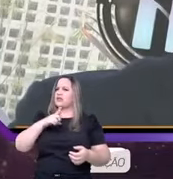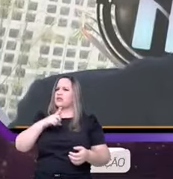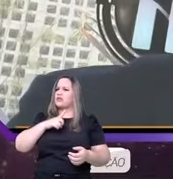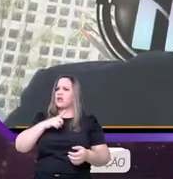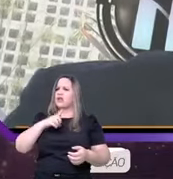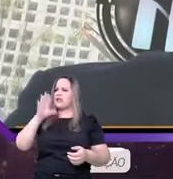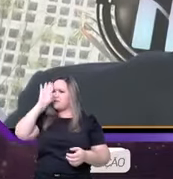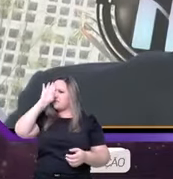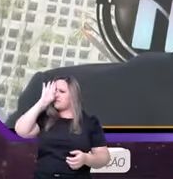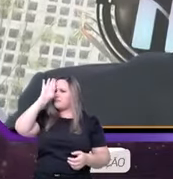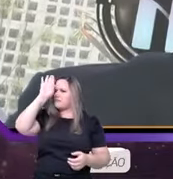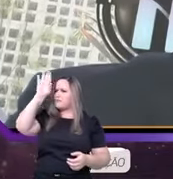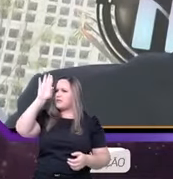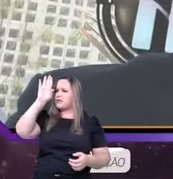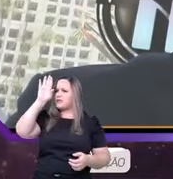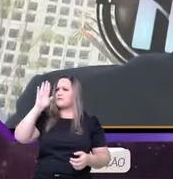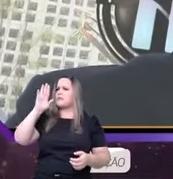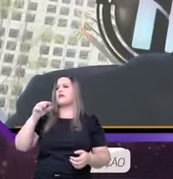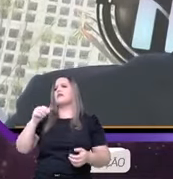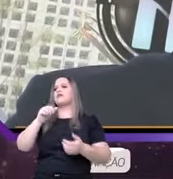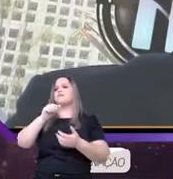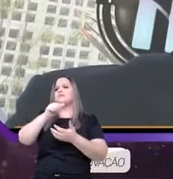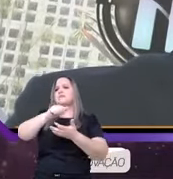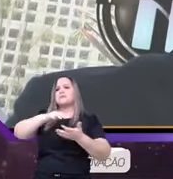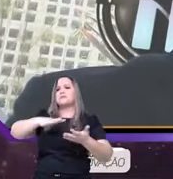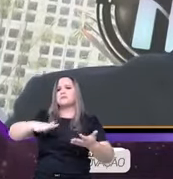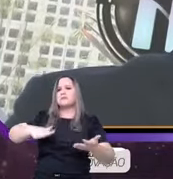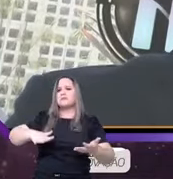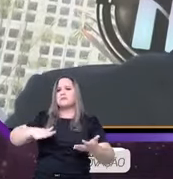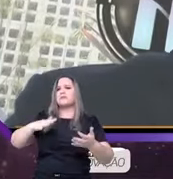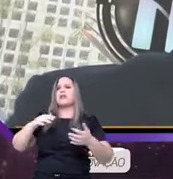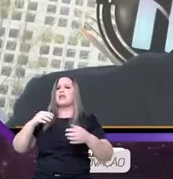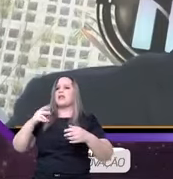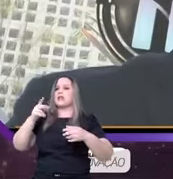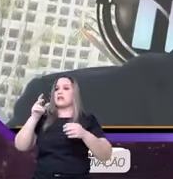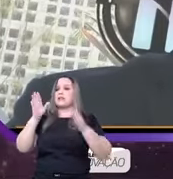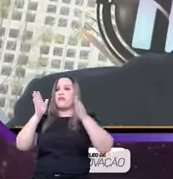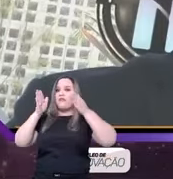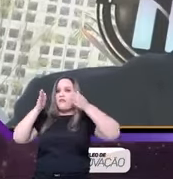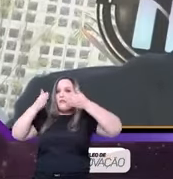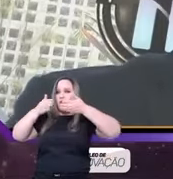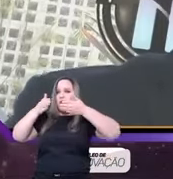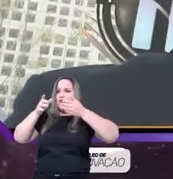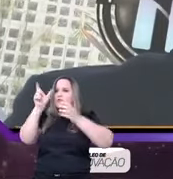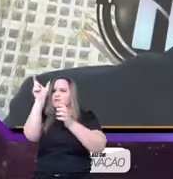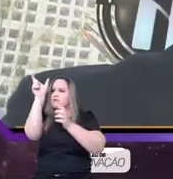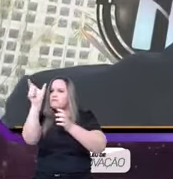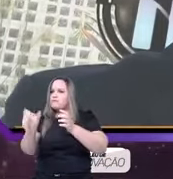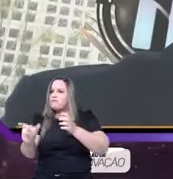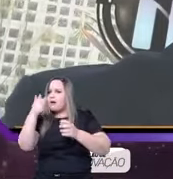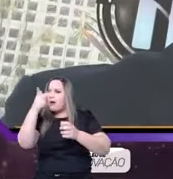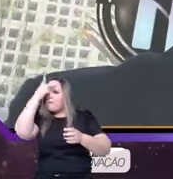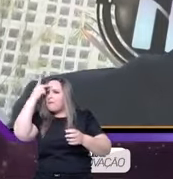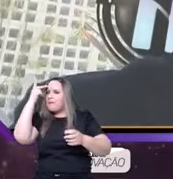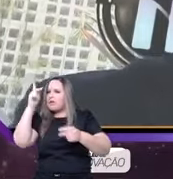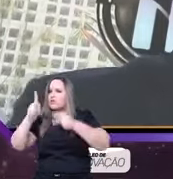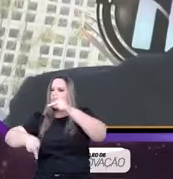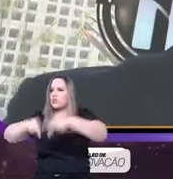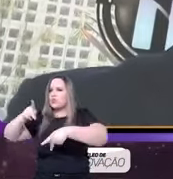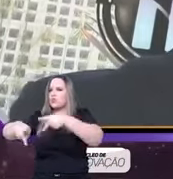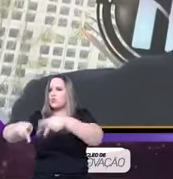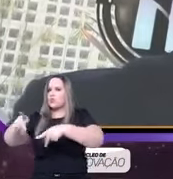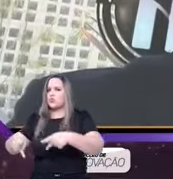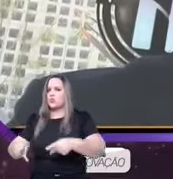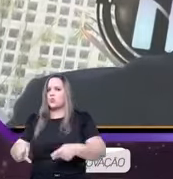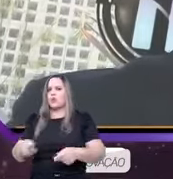principal que as ações estejam centradas em pessoas. Quando a gente, pelo menos do que eu entendi, pelo menos quando a